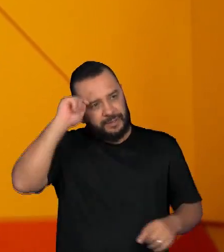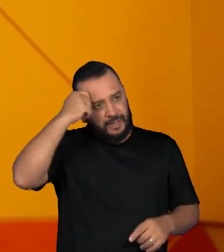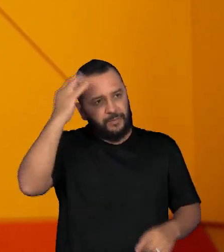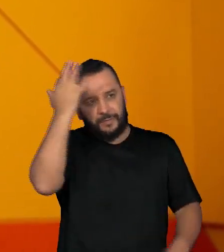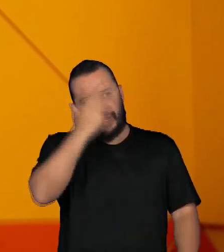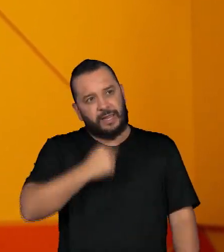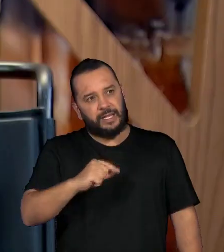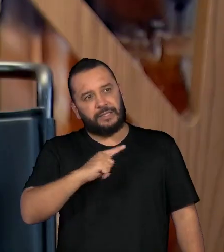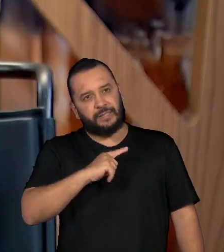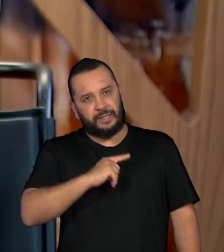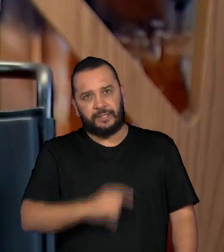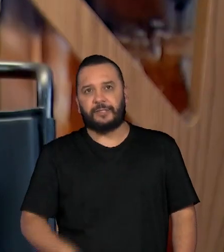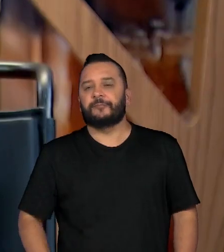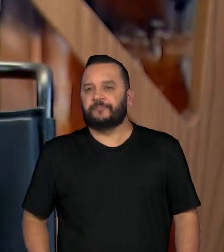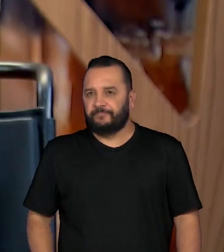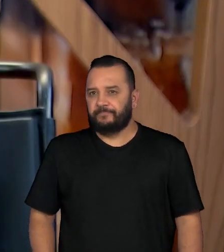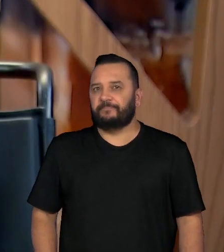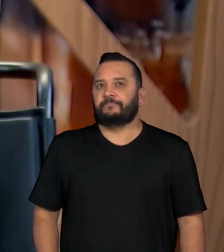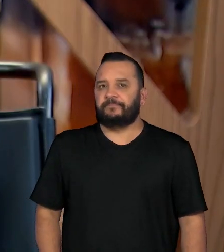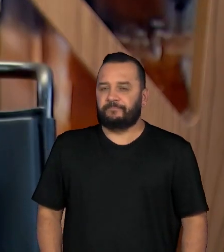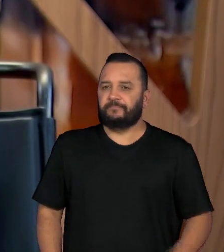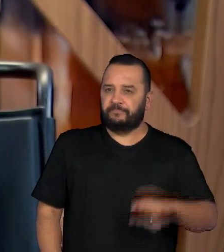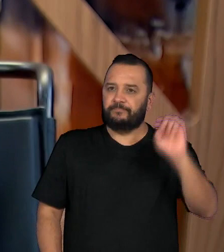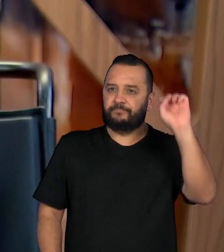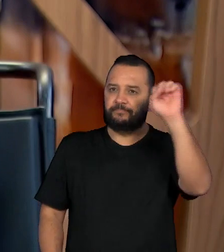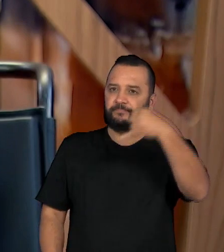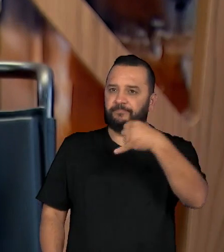realmente tem. Claro, porque quando